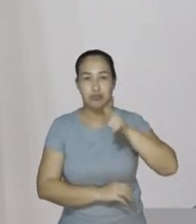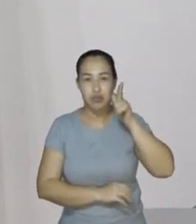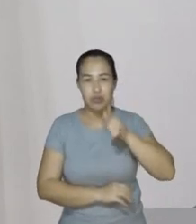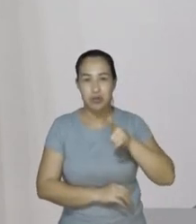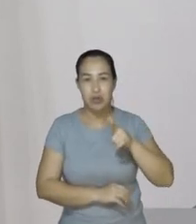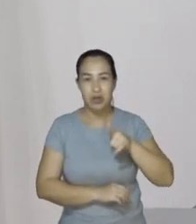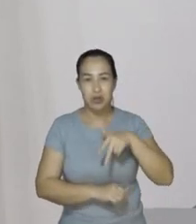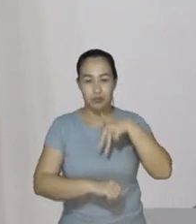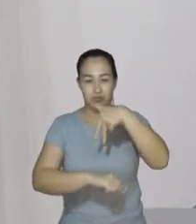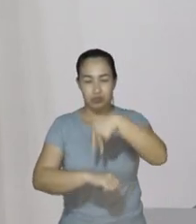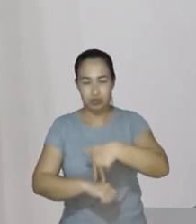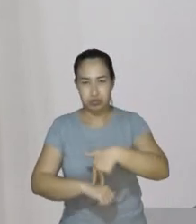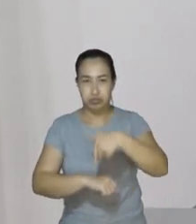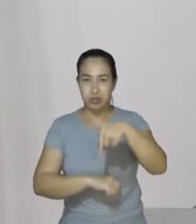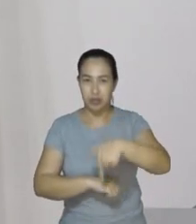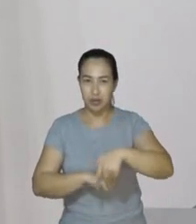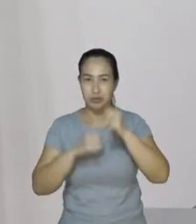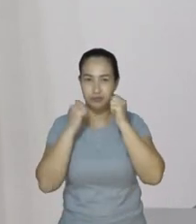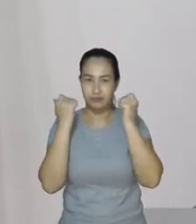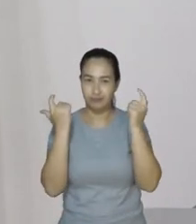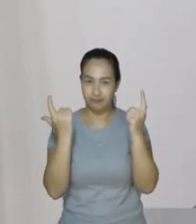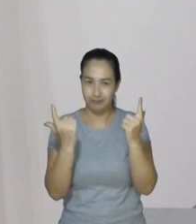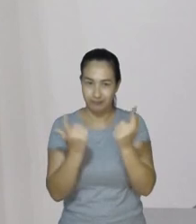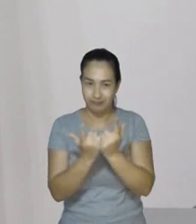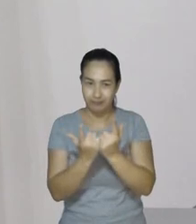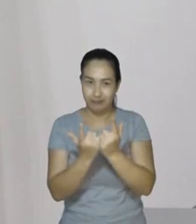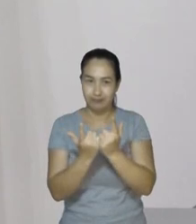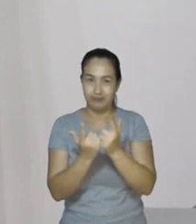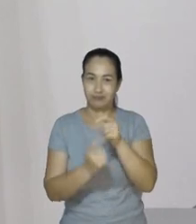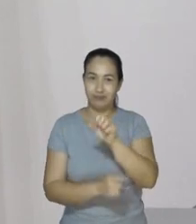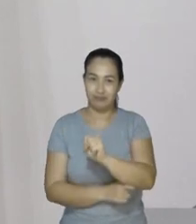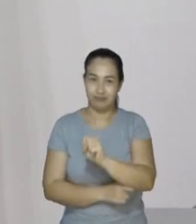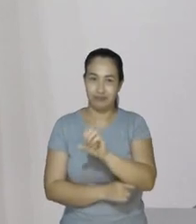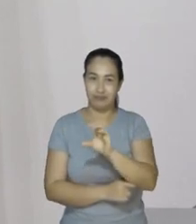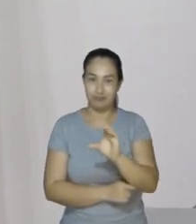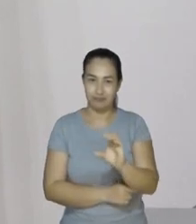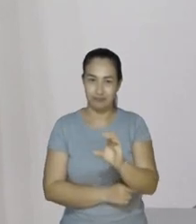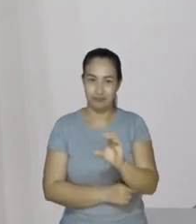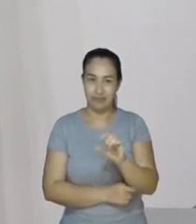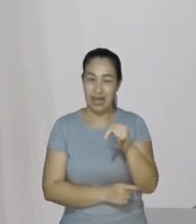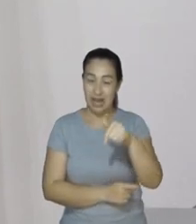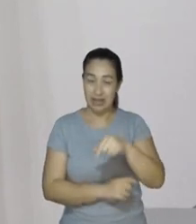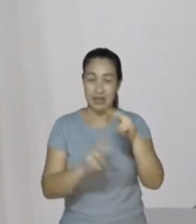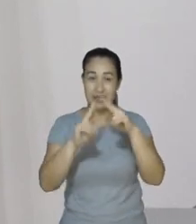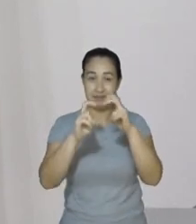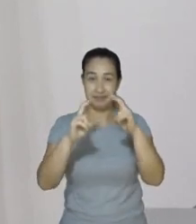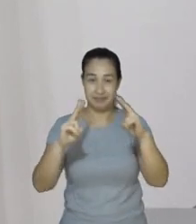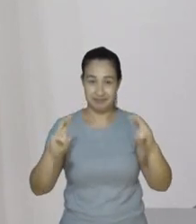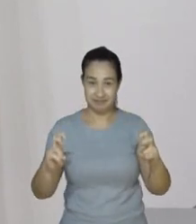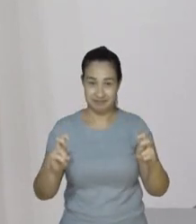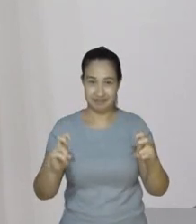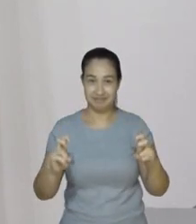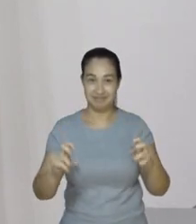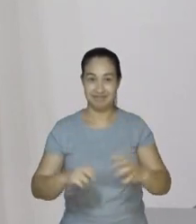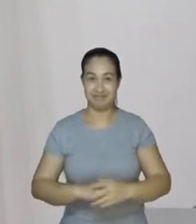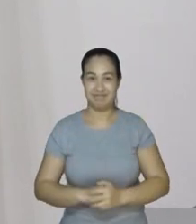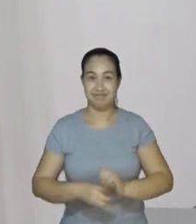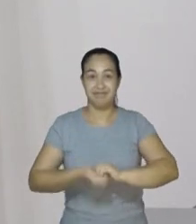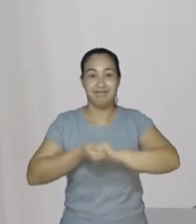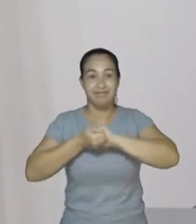aqui neste Parlamento catarinense, aqui em Florianópolis, e assim eu quero